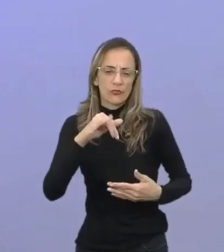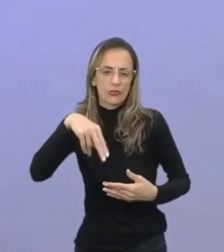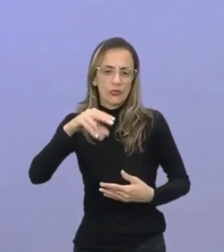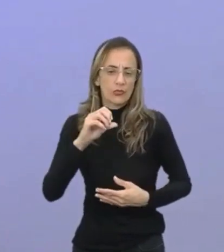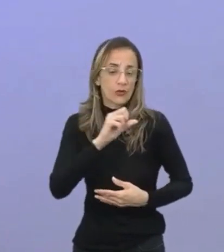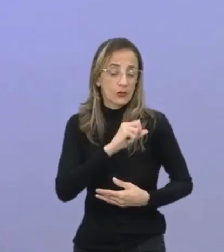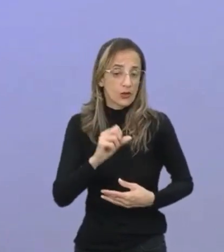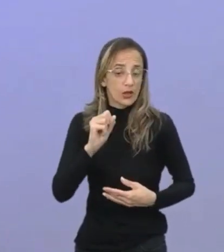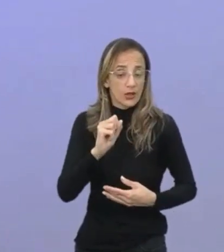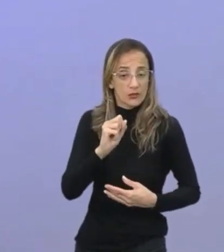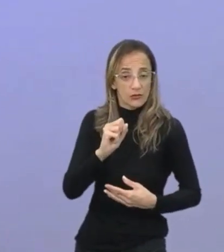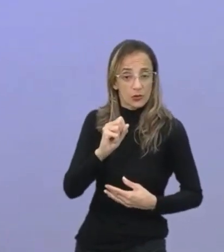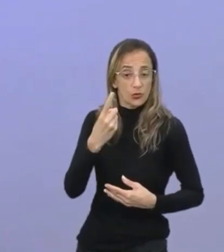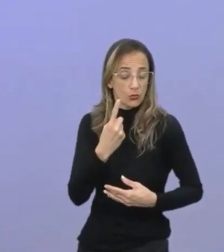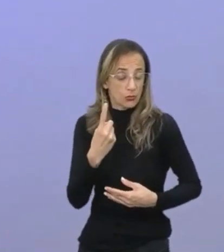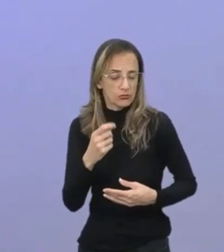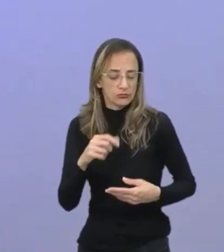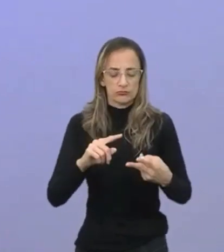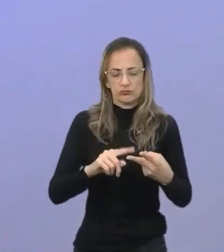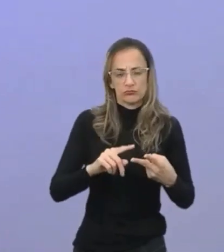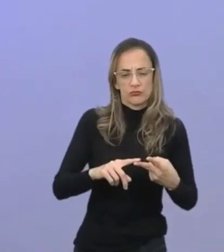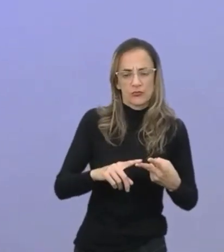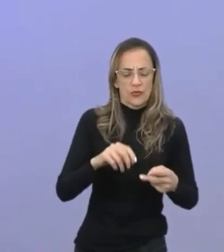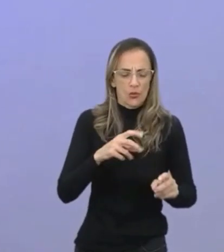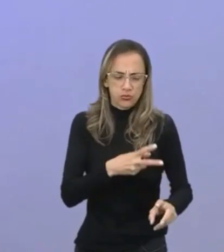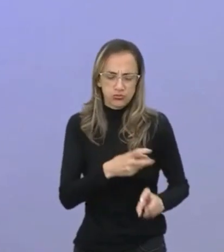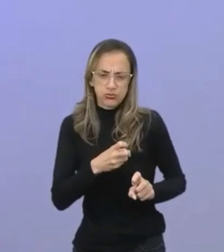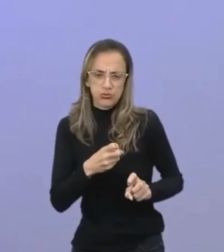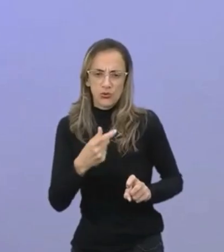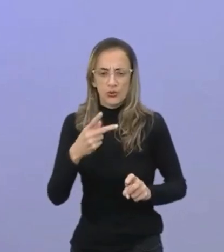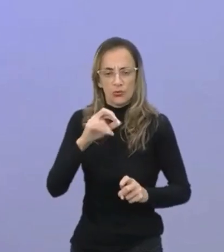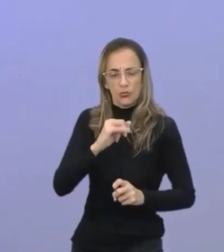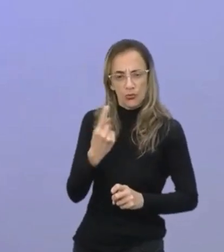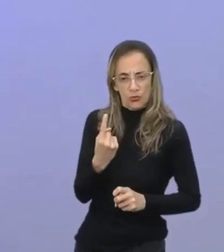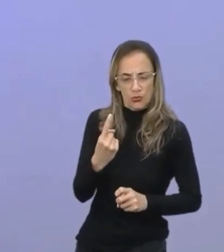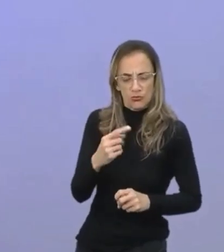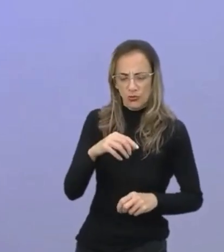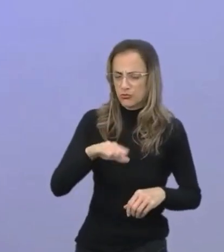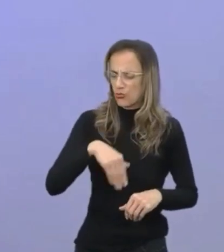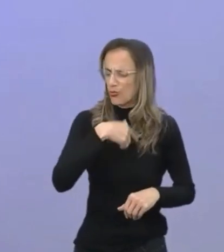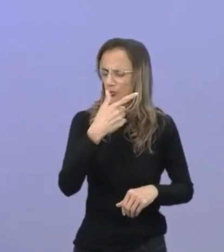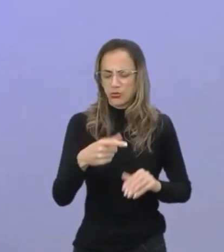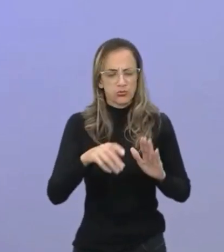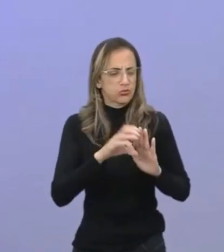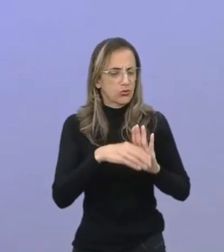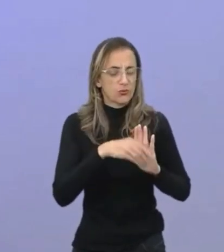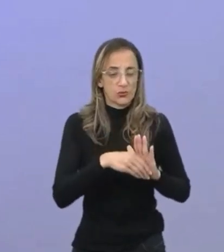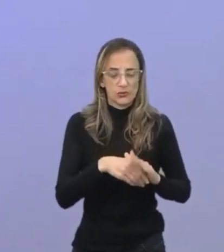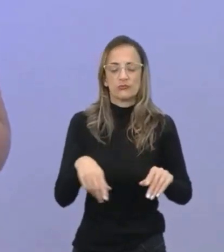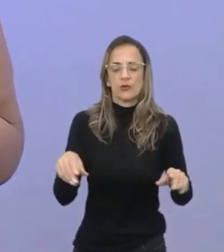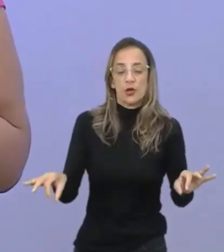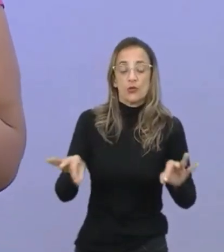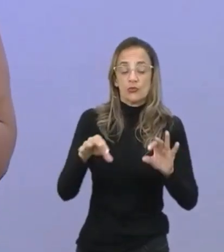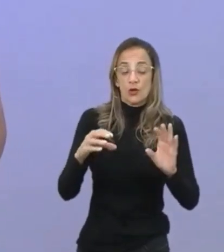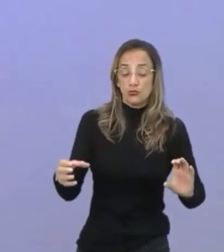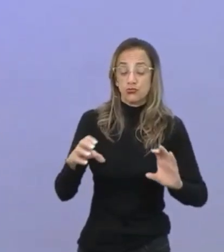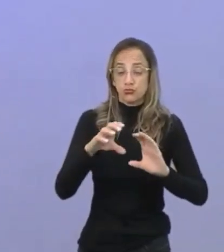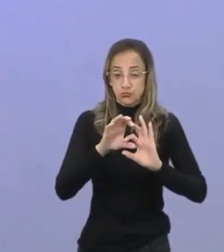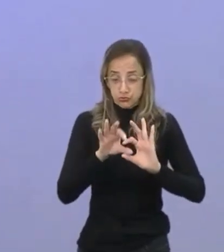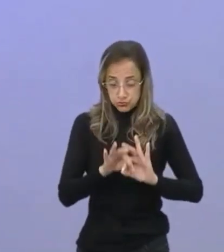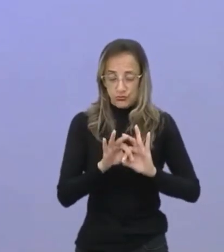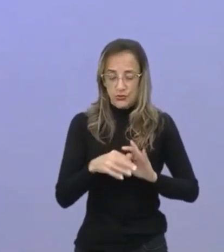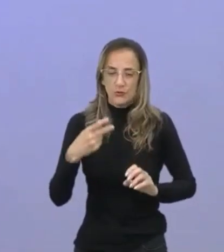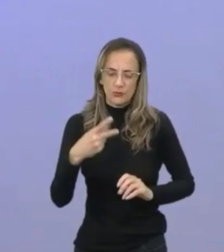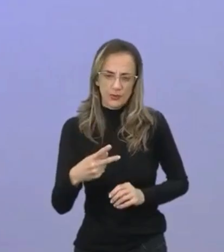já de servomotor. E o sensor de umidade ele vai se ligar ao P1, ou os outros componentes também vai se ligar ao P. E o Lemove ele traz